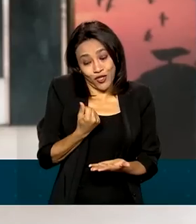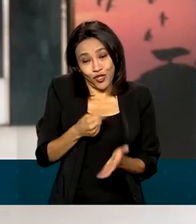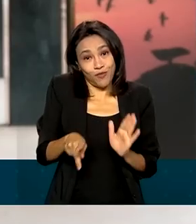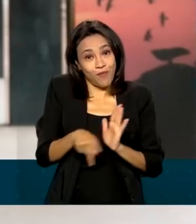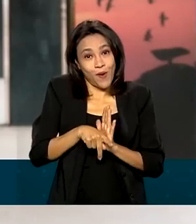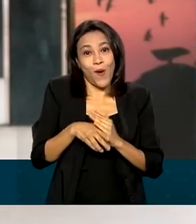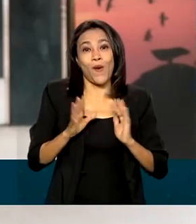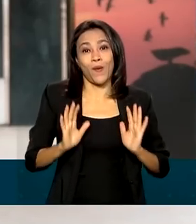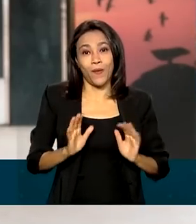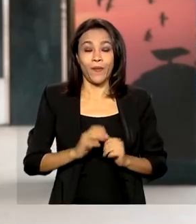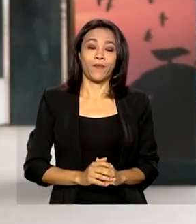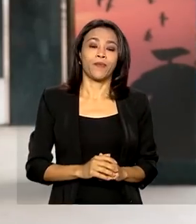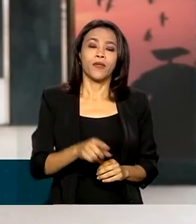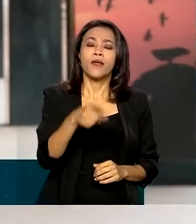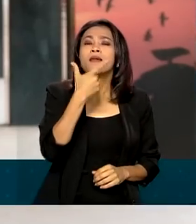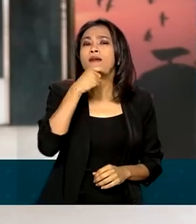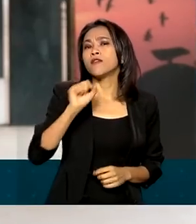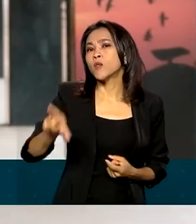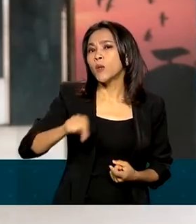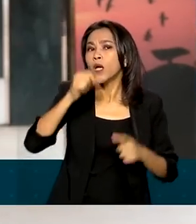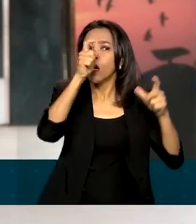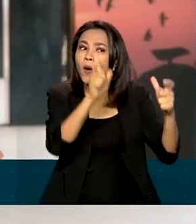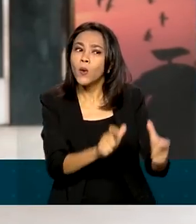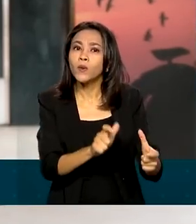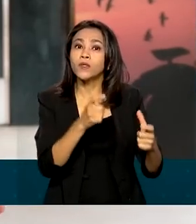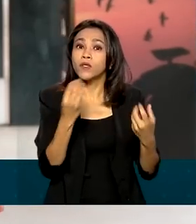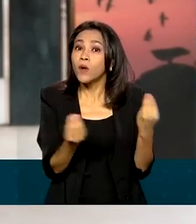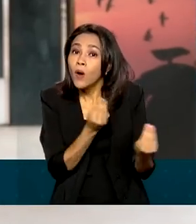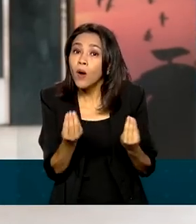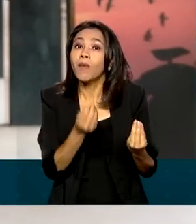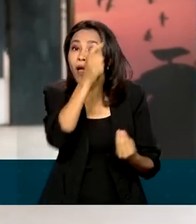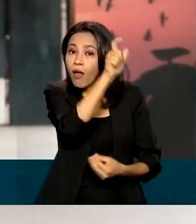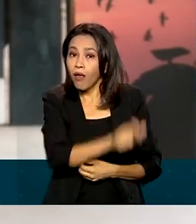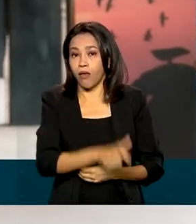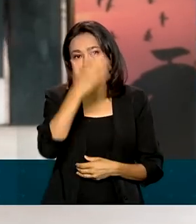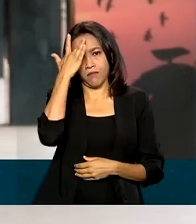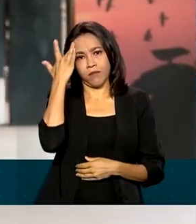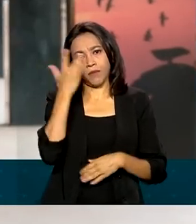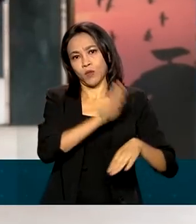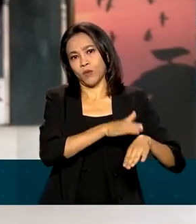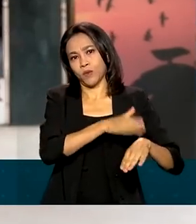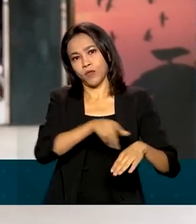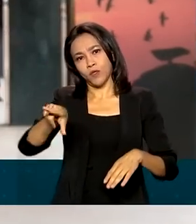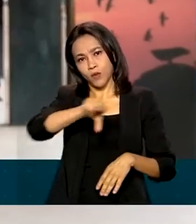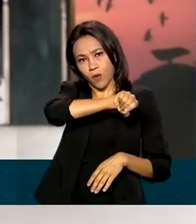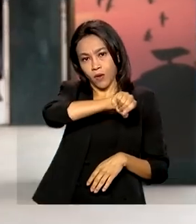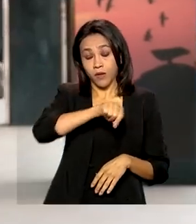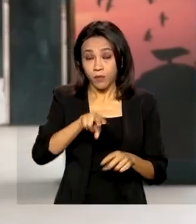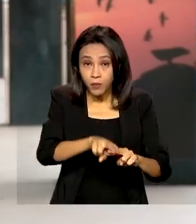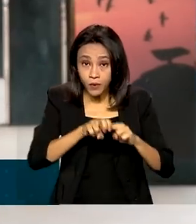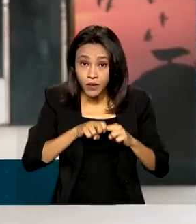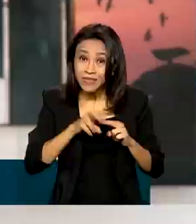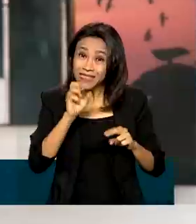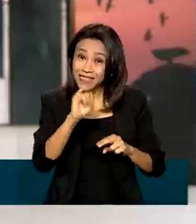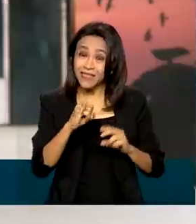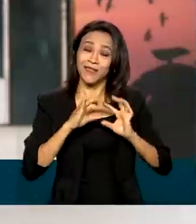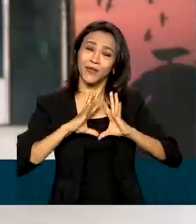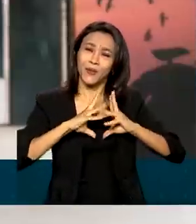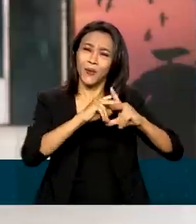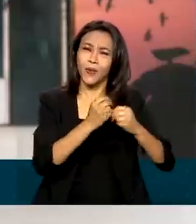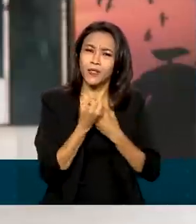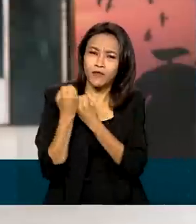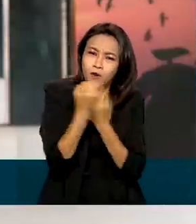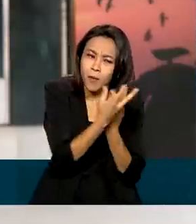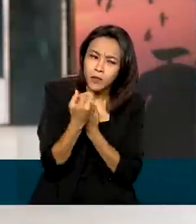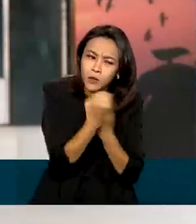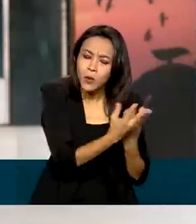dinheiro quem vai escolher onde tomar o crédito é o próprio beneficiário por isso é importante verificar se todas as informações prestadas